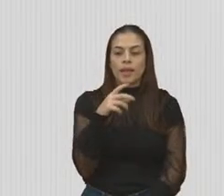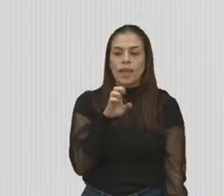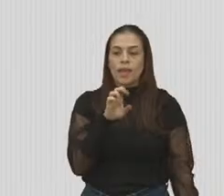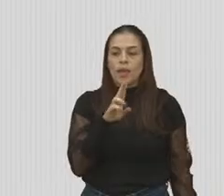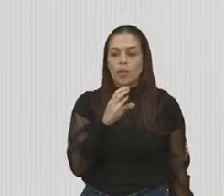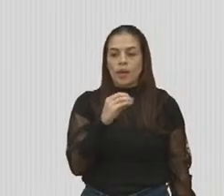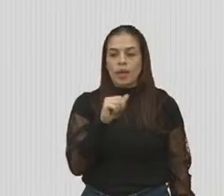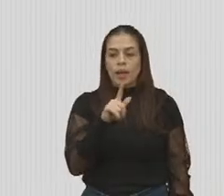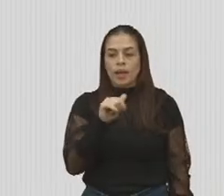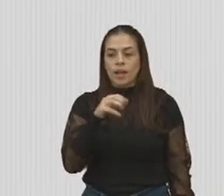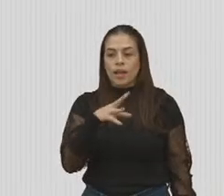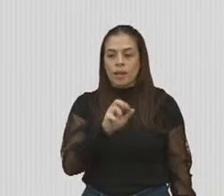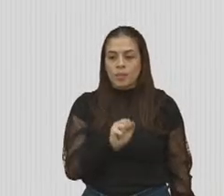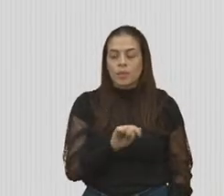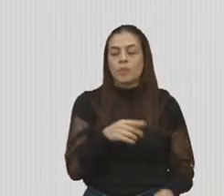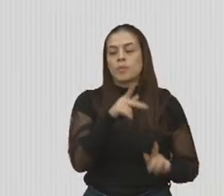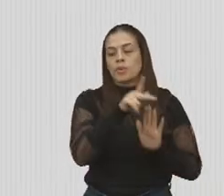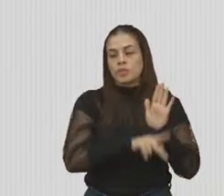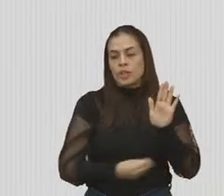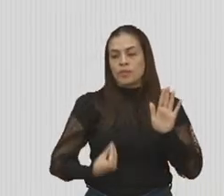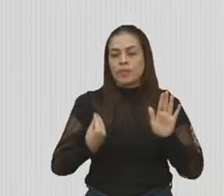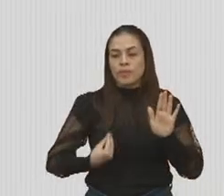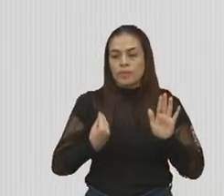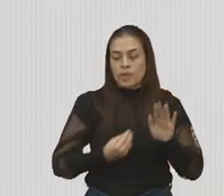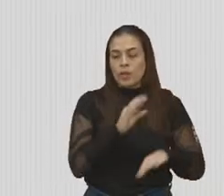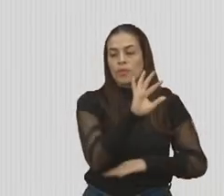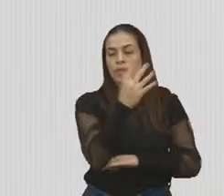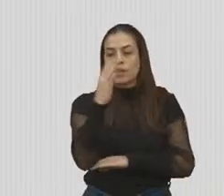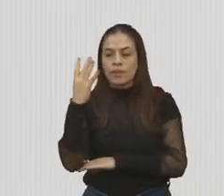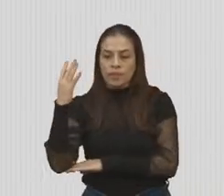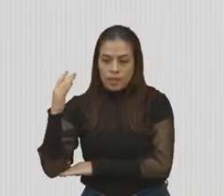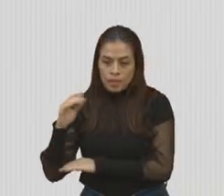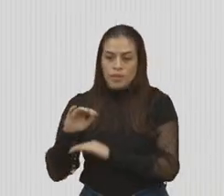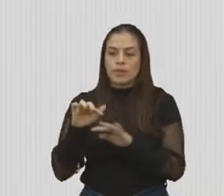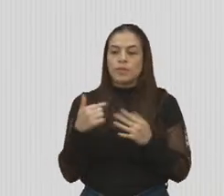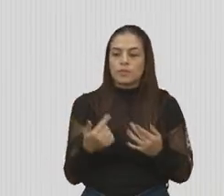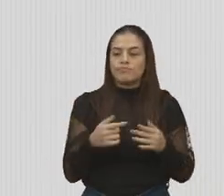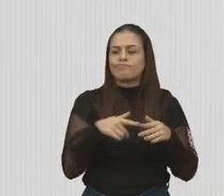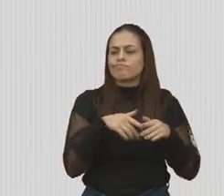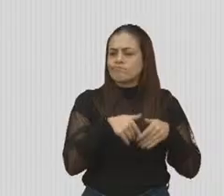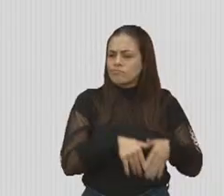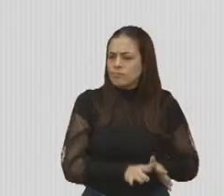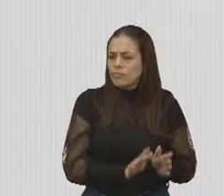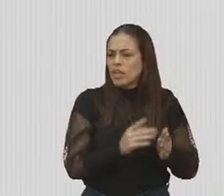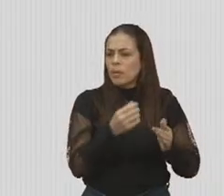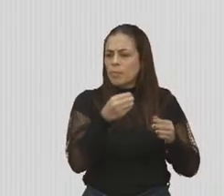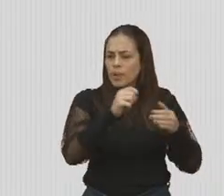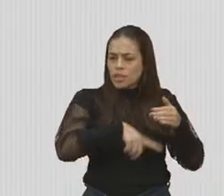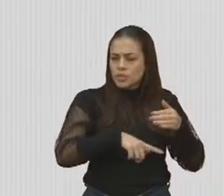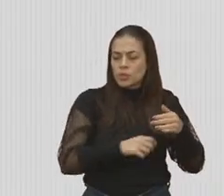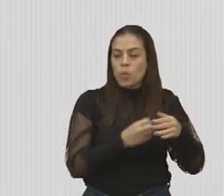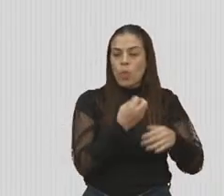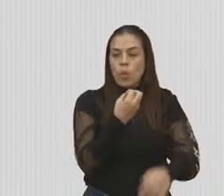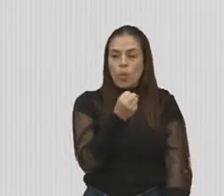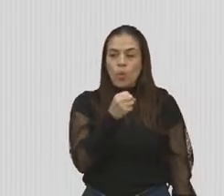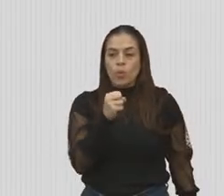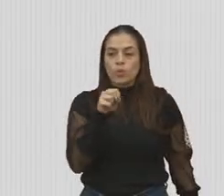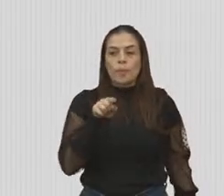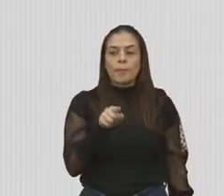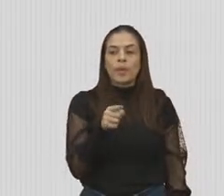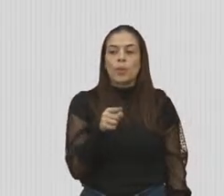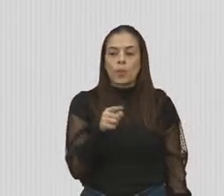projeto Viveiro Viveiro, manutenção do programa Renascentes com plantio de 8.400 mudas e ampliação da